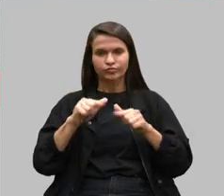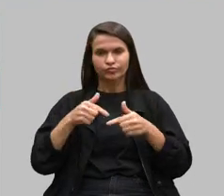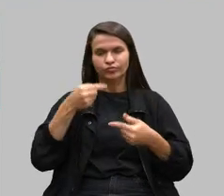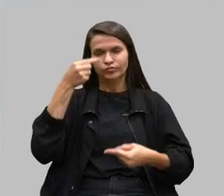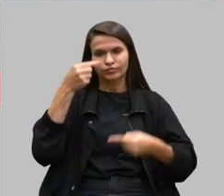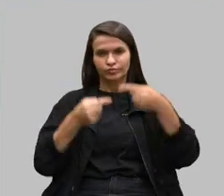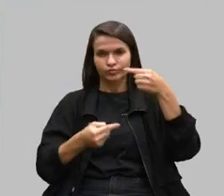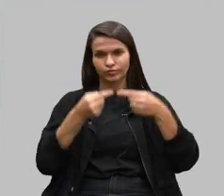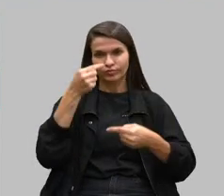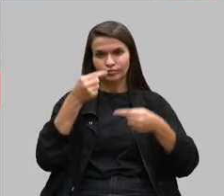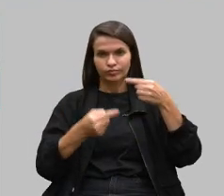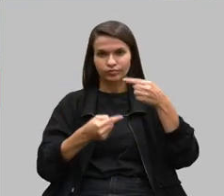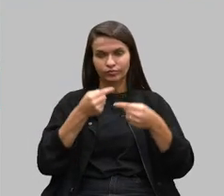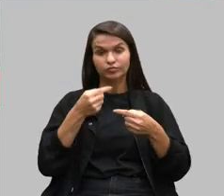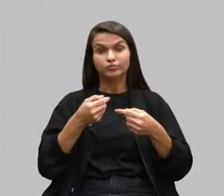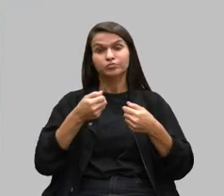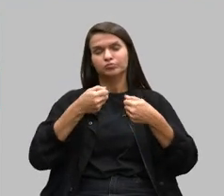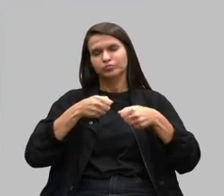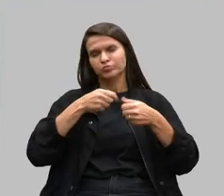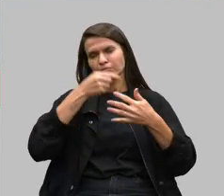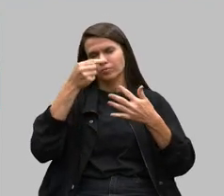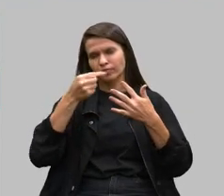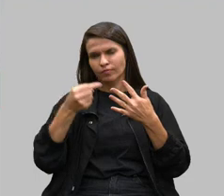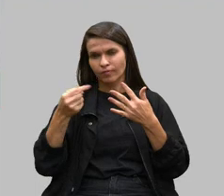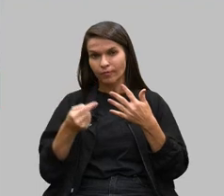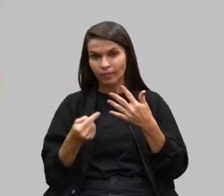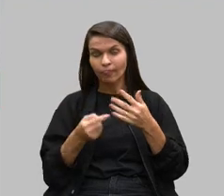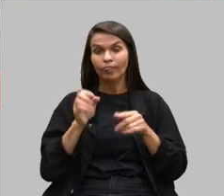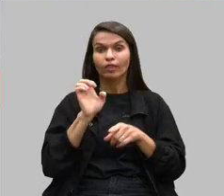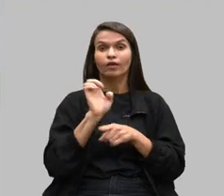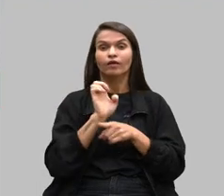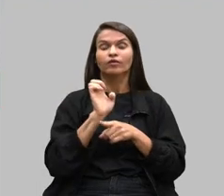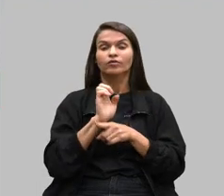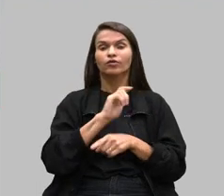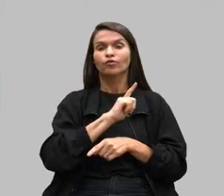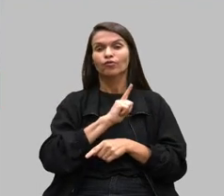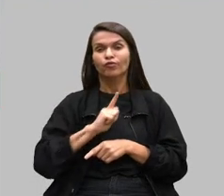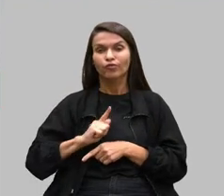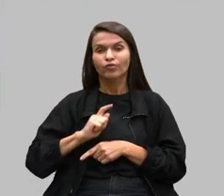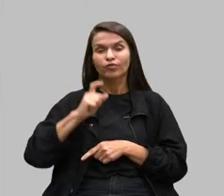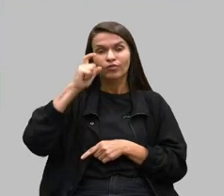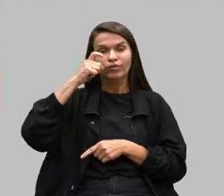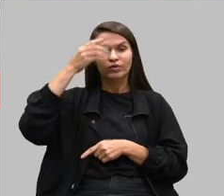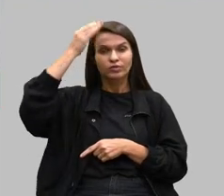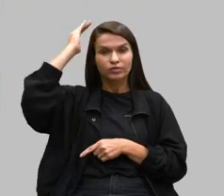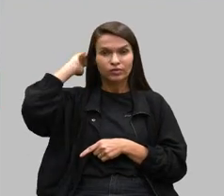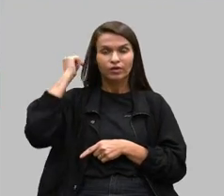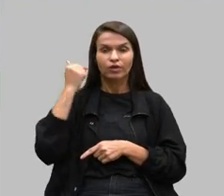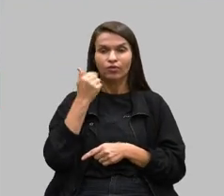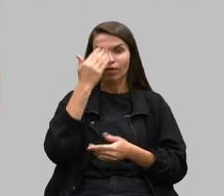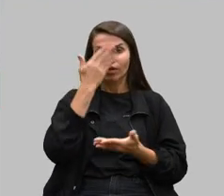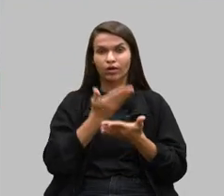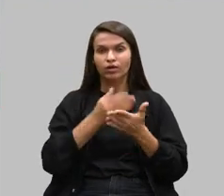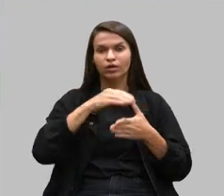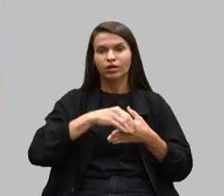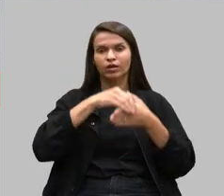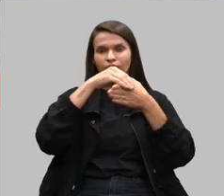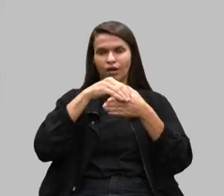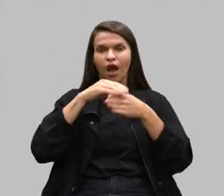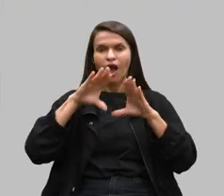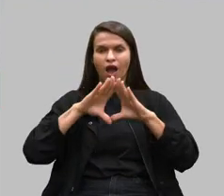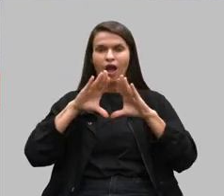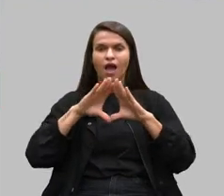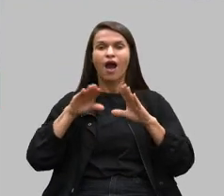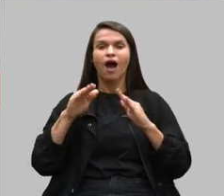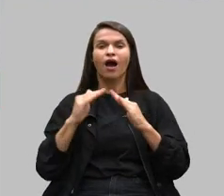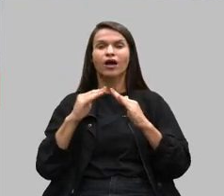discussões e necessidades e o estado Aonde tá o governo Zema eu acredito e aonde tá essas lideranças e a assembleia a casa do povo tá